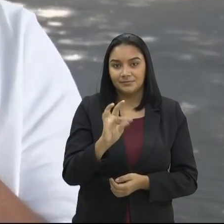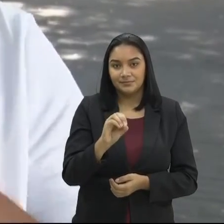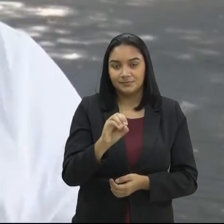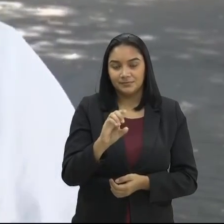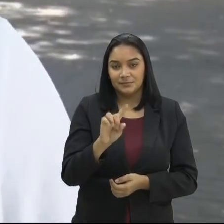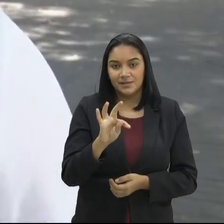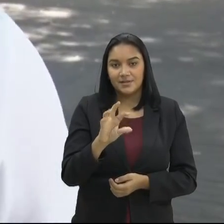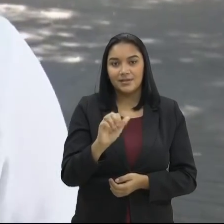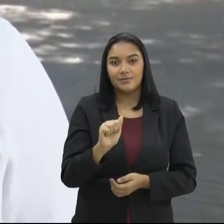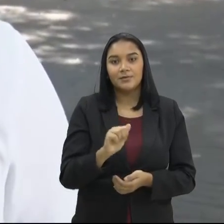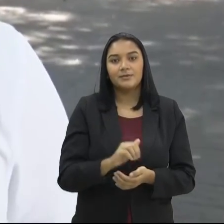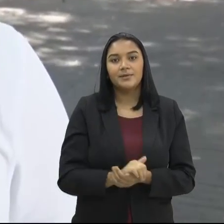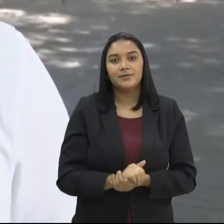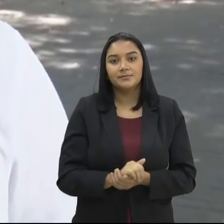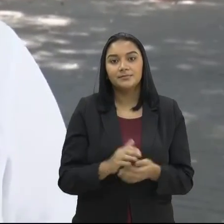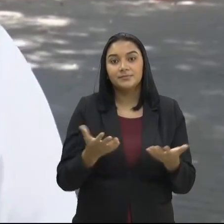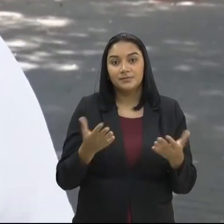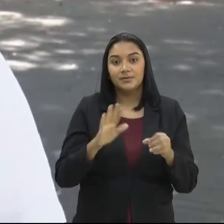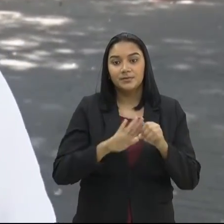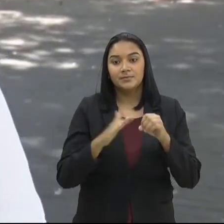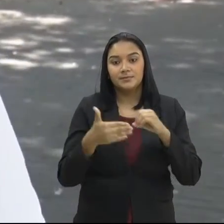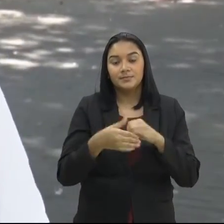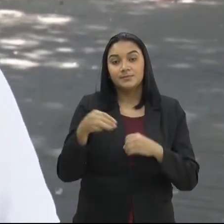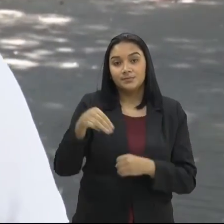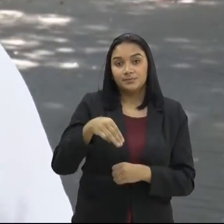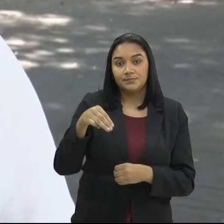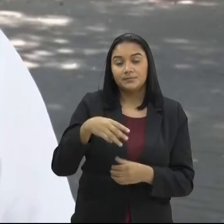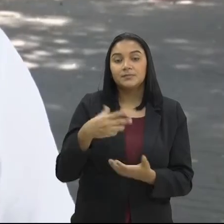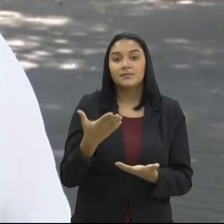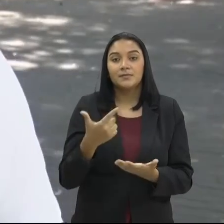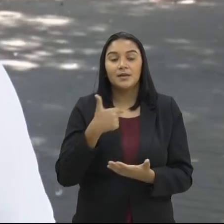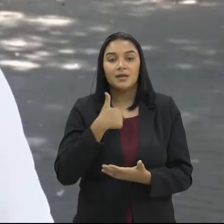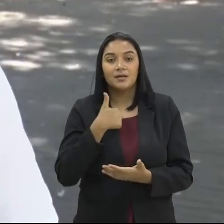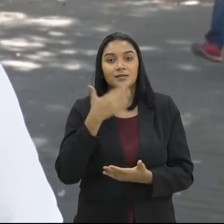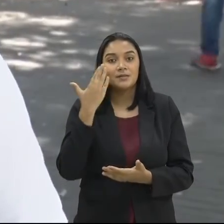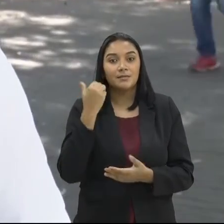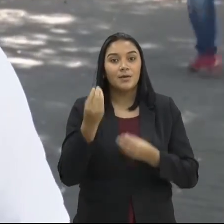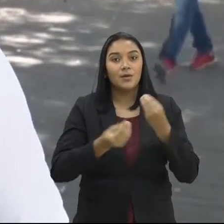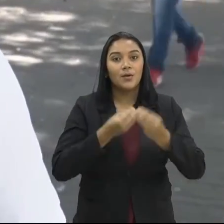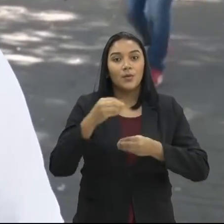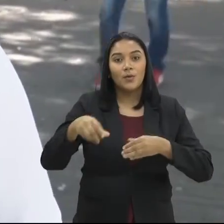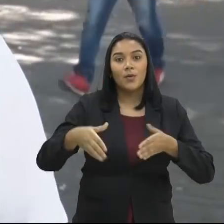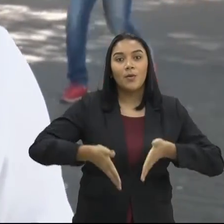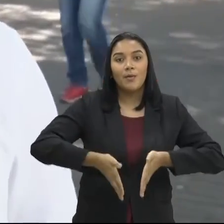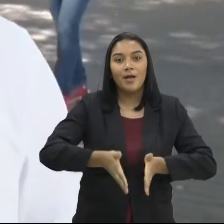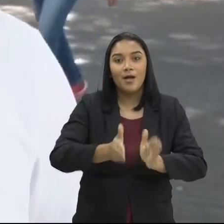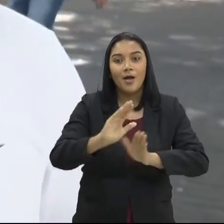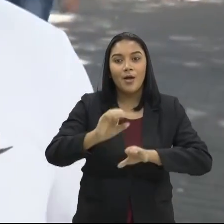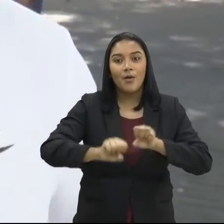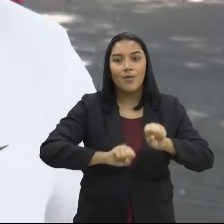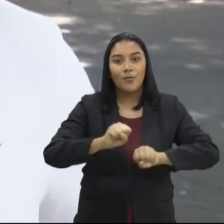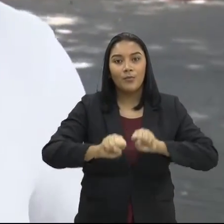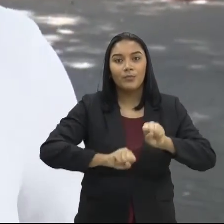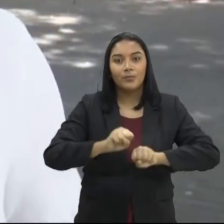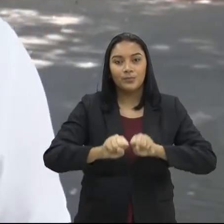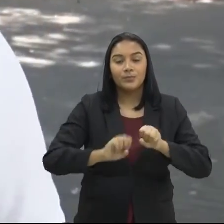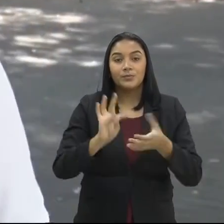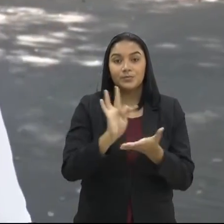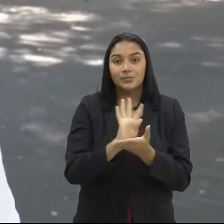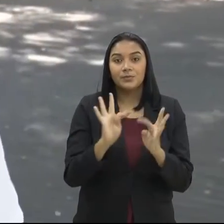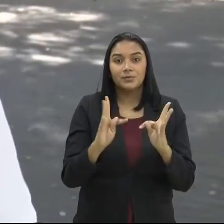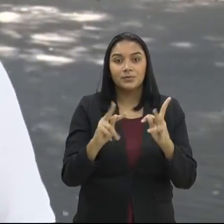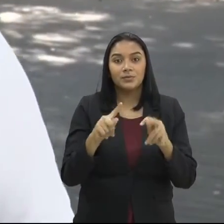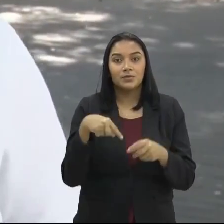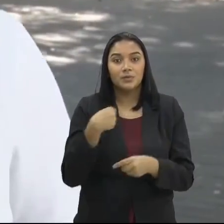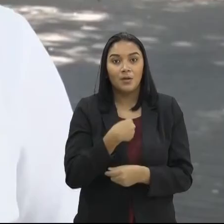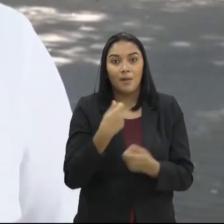Mocambinho. Eu queria saber como vai ficar a ciclovia, entendeu? Na Zona Norte, ou em Teresina toda, né? Que a gente tenta